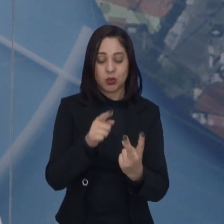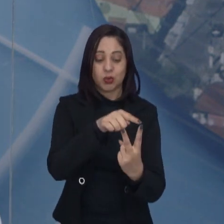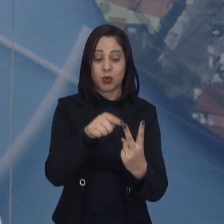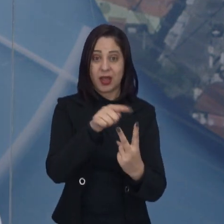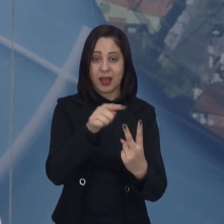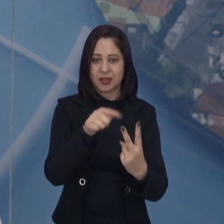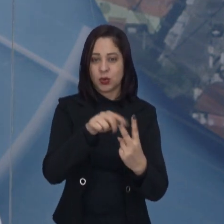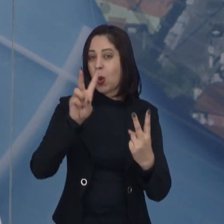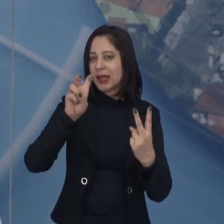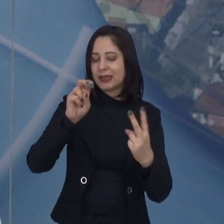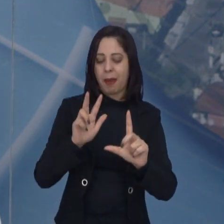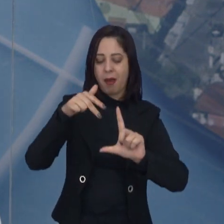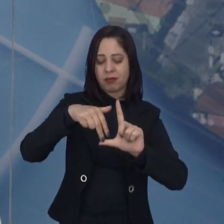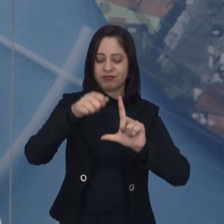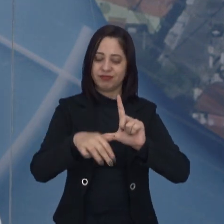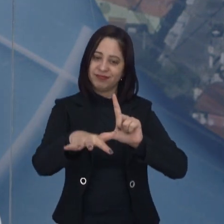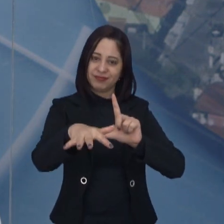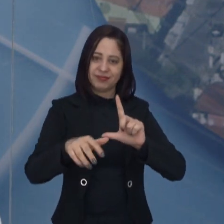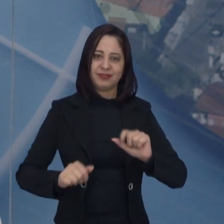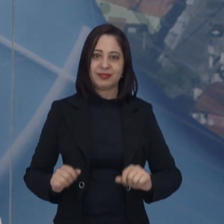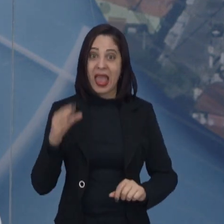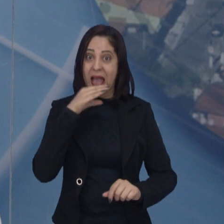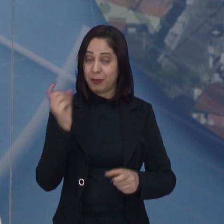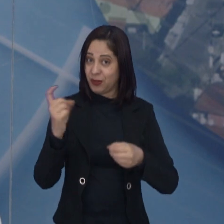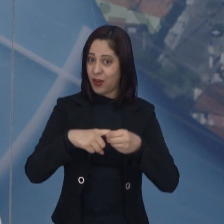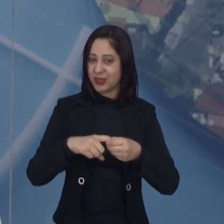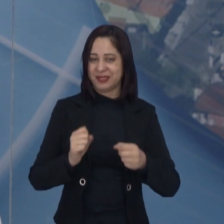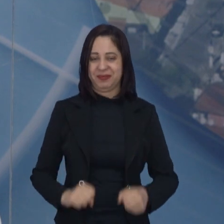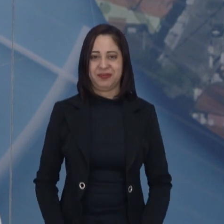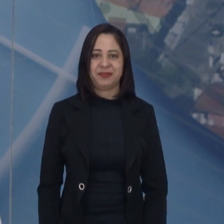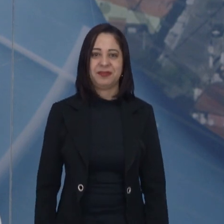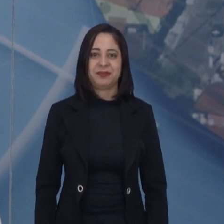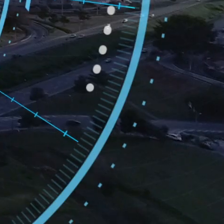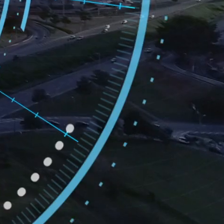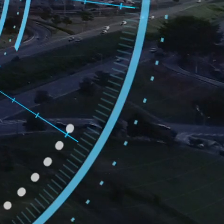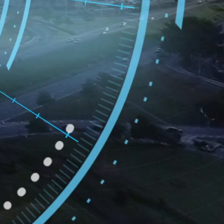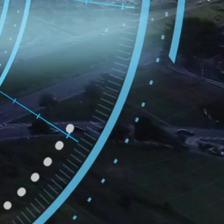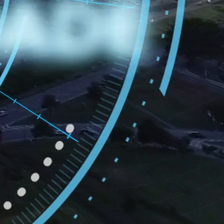Júlia, para falar sobre influenciadores digitais. É rapidinho, gente. Voltamos já.